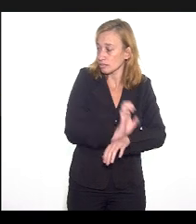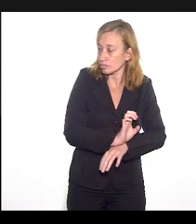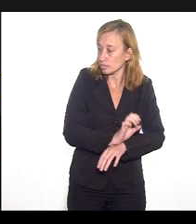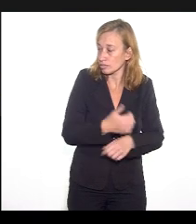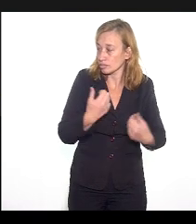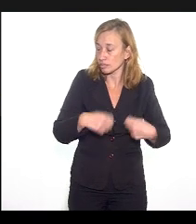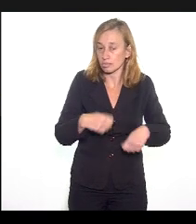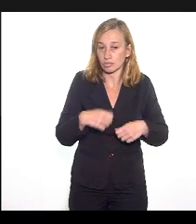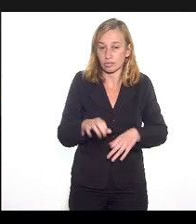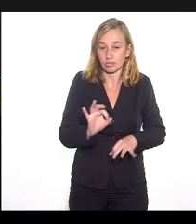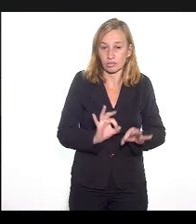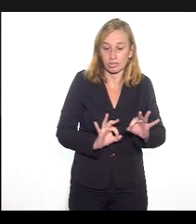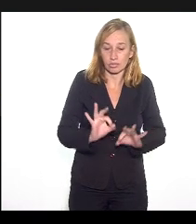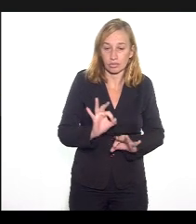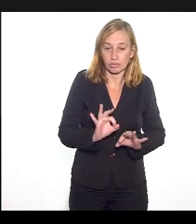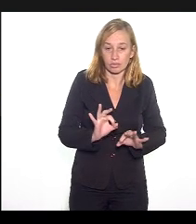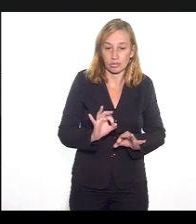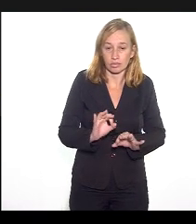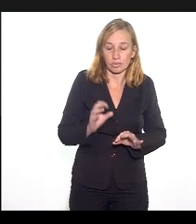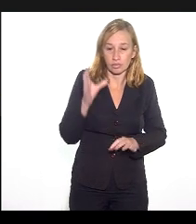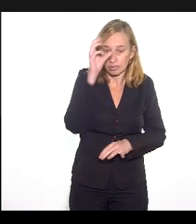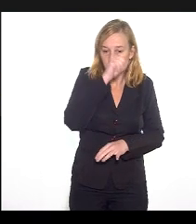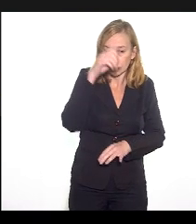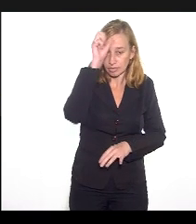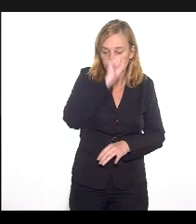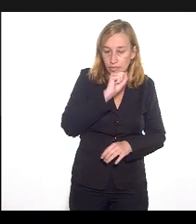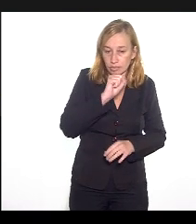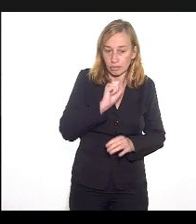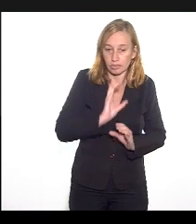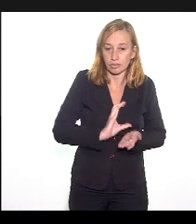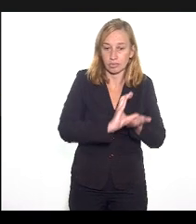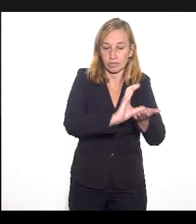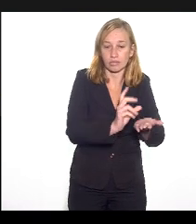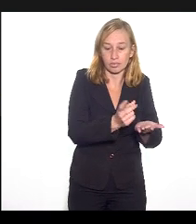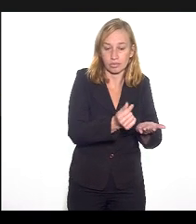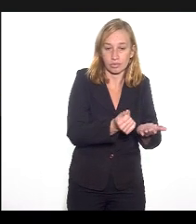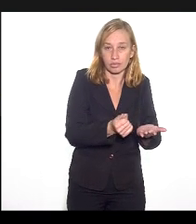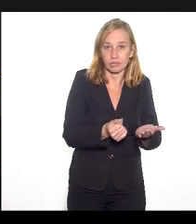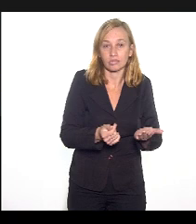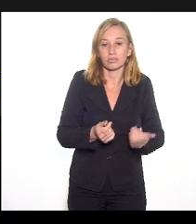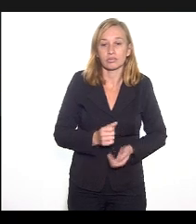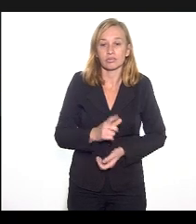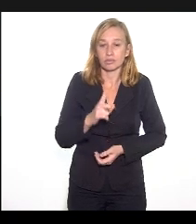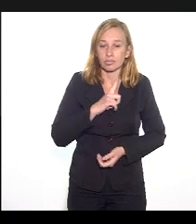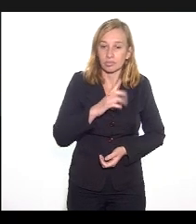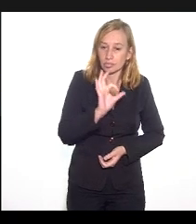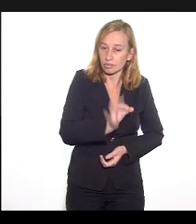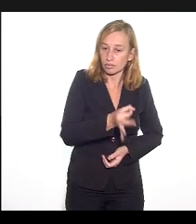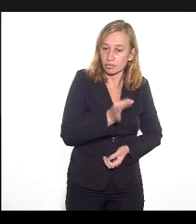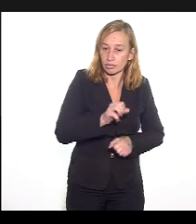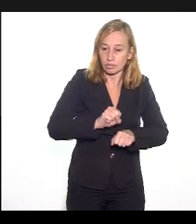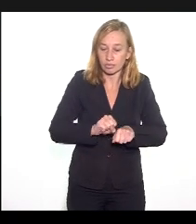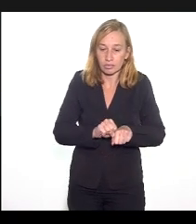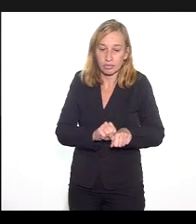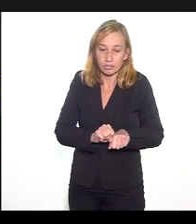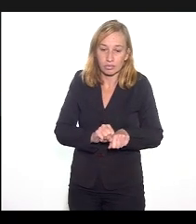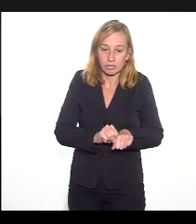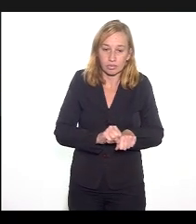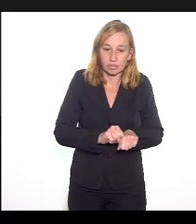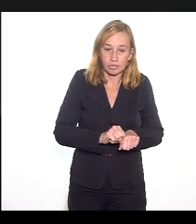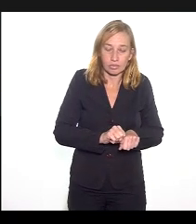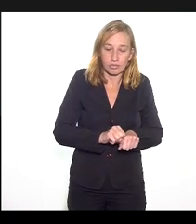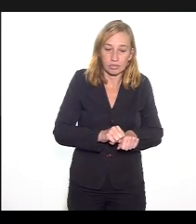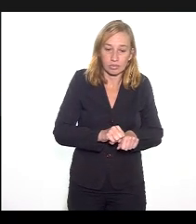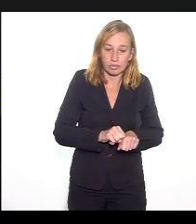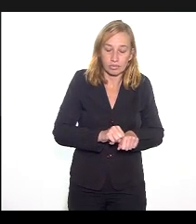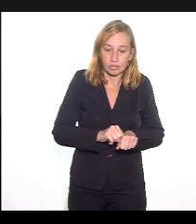e apreender as dinâmicas do orçamento do estado para que a gente garanta, de fato, uma distribuição da